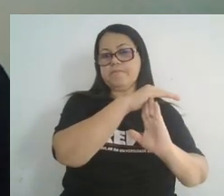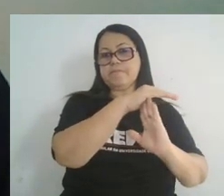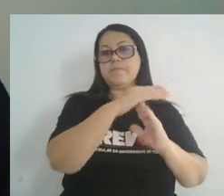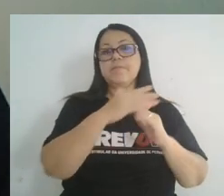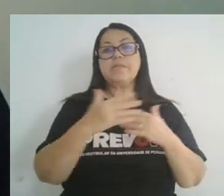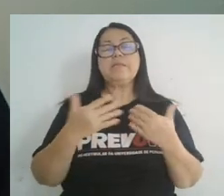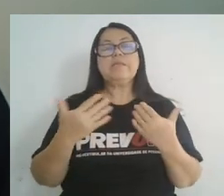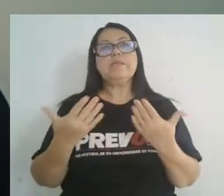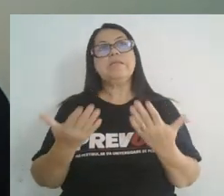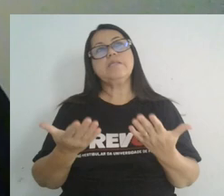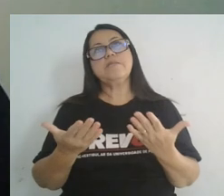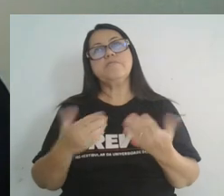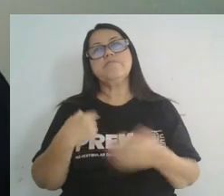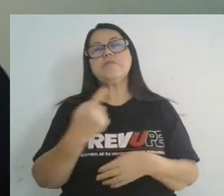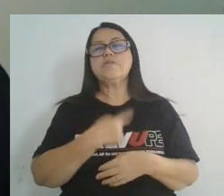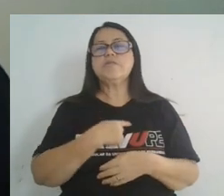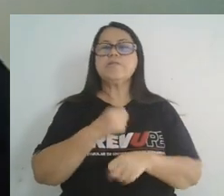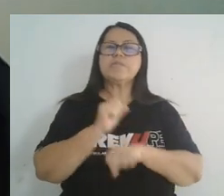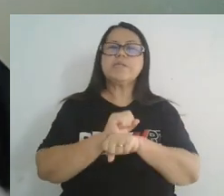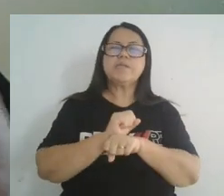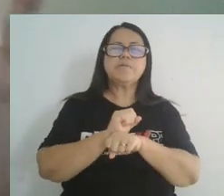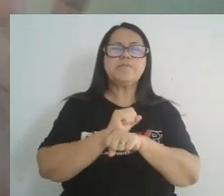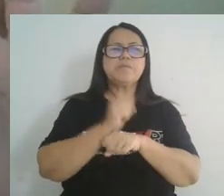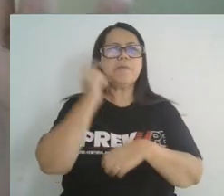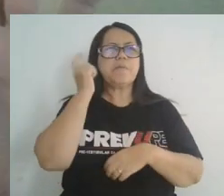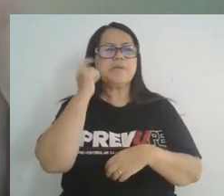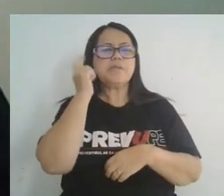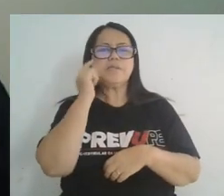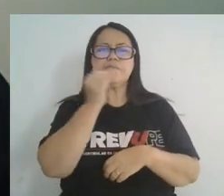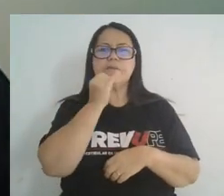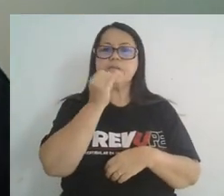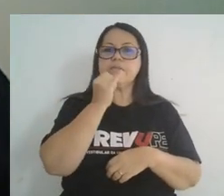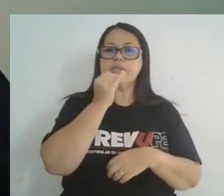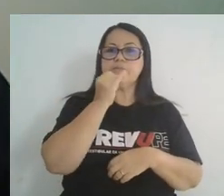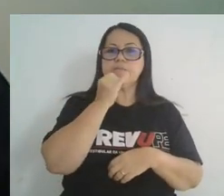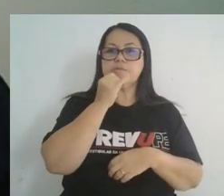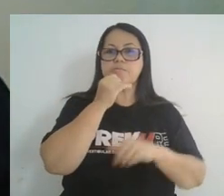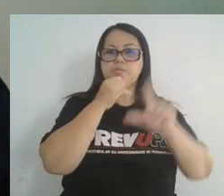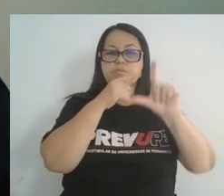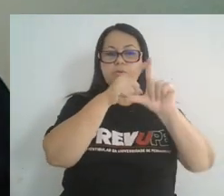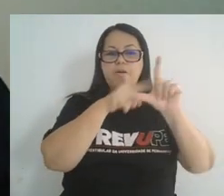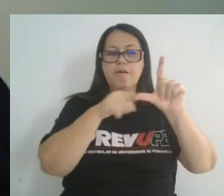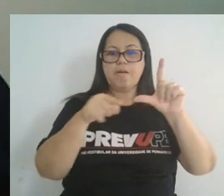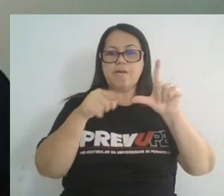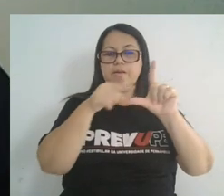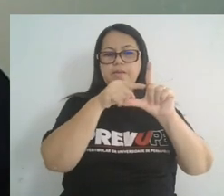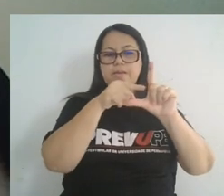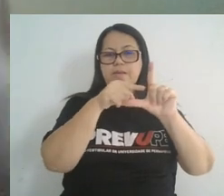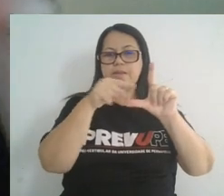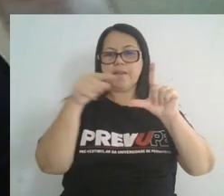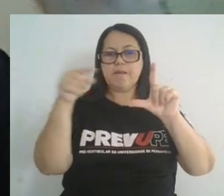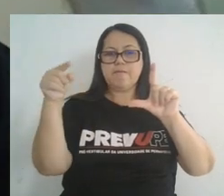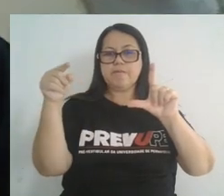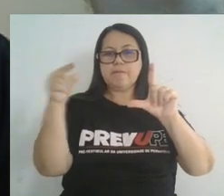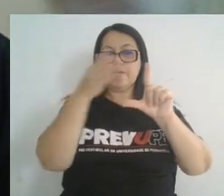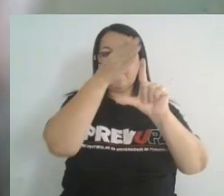máxima. Então, se a gente pensa num gráfico, por exemplo, das forças de atrito, onde eu